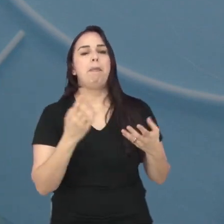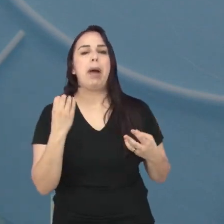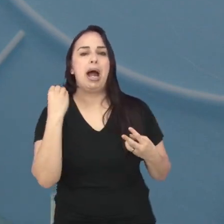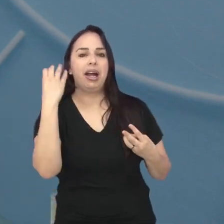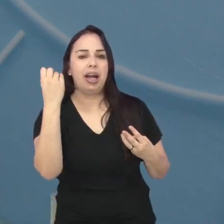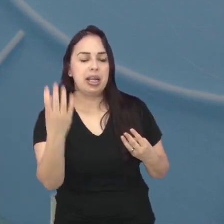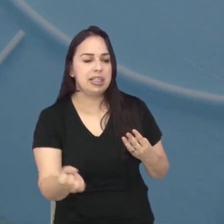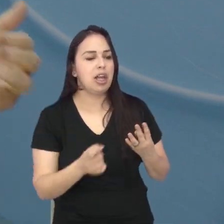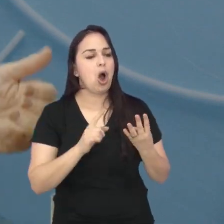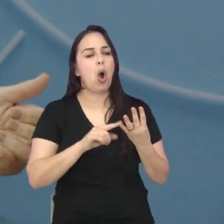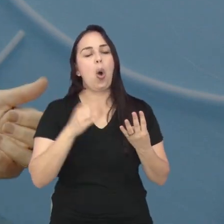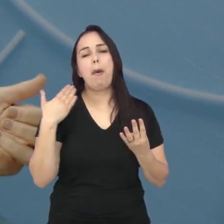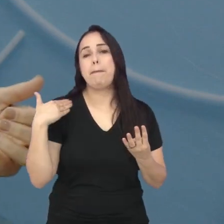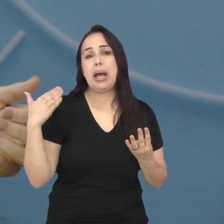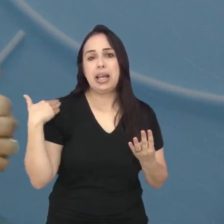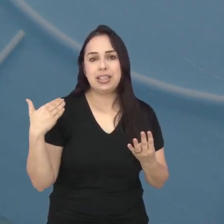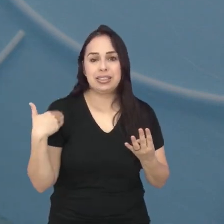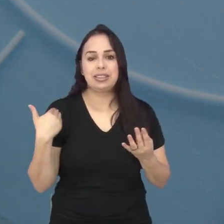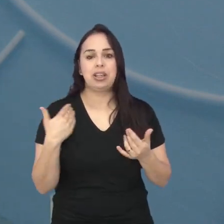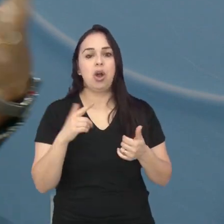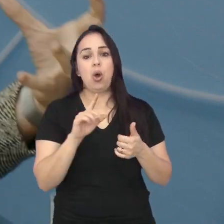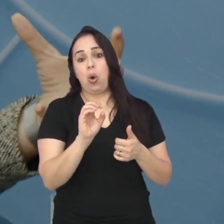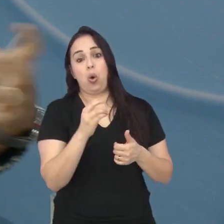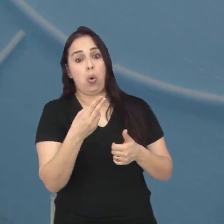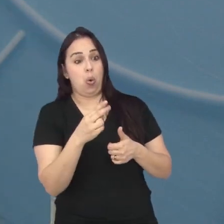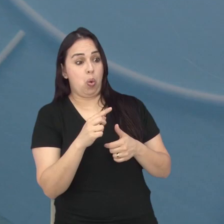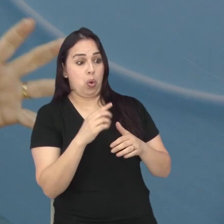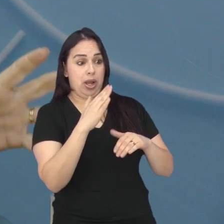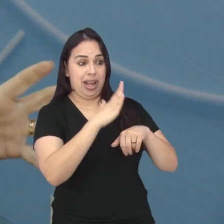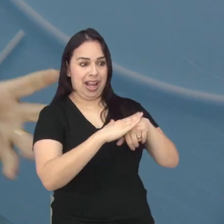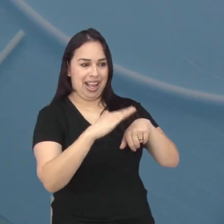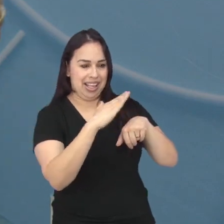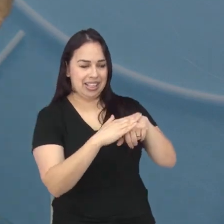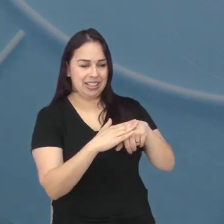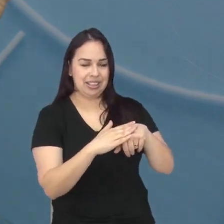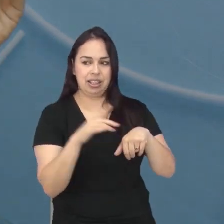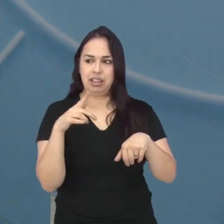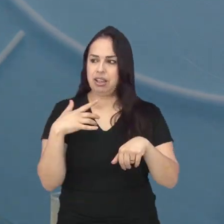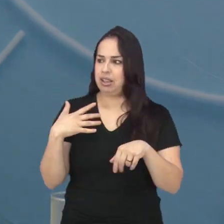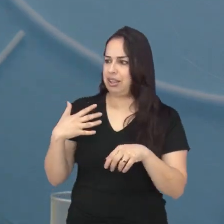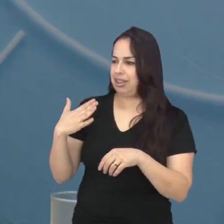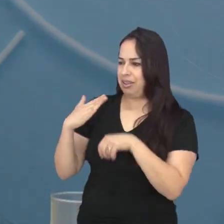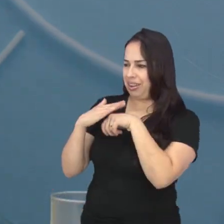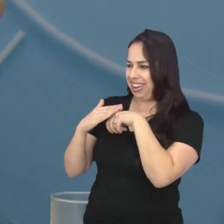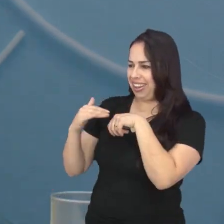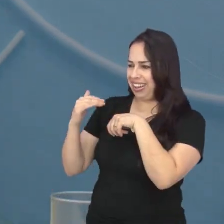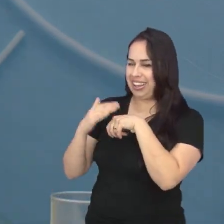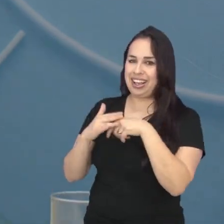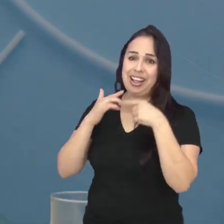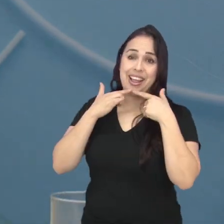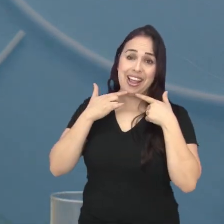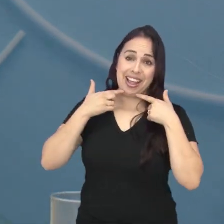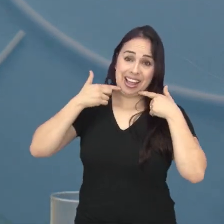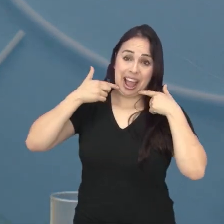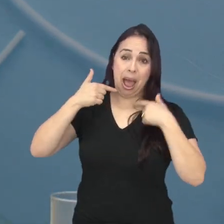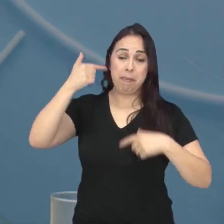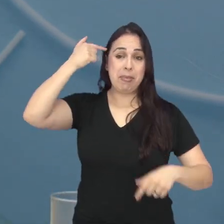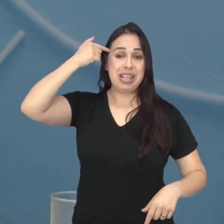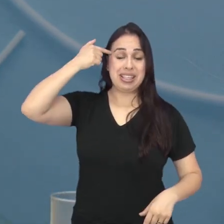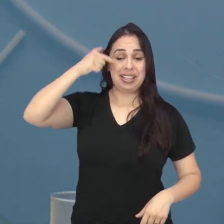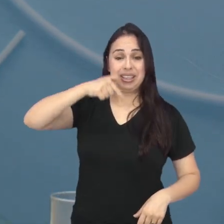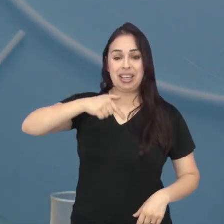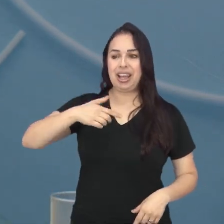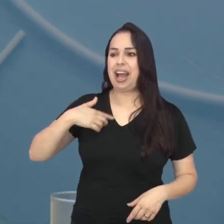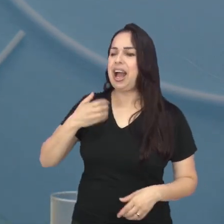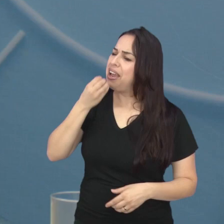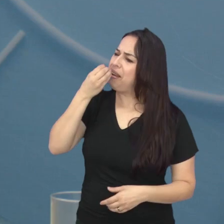uma viagem, ou faz um passeio, ou até um carinho que nunca tem. Então quando vem um carinhozinho, aquela migalhinha, a pessoa acha, e aí o que ela